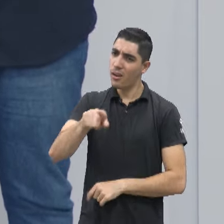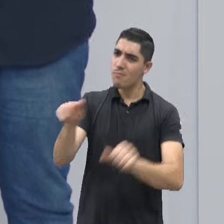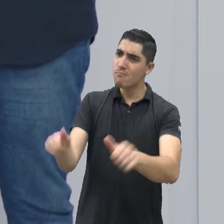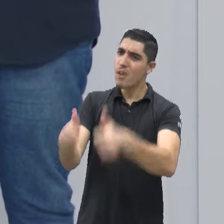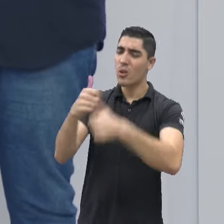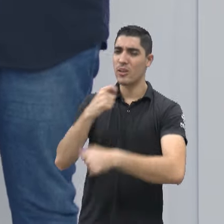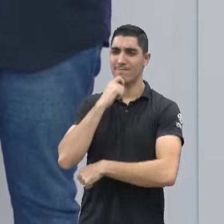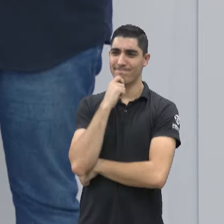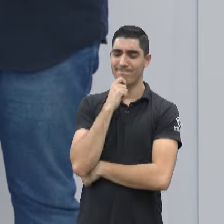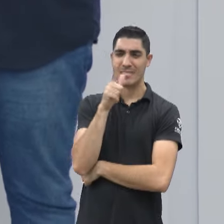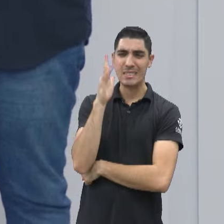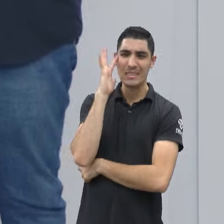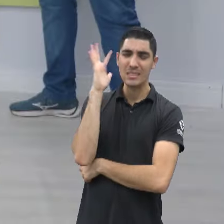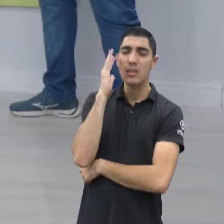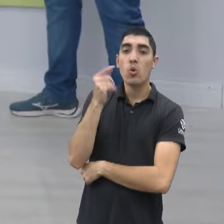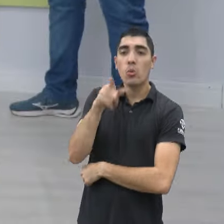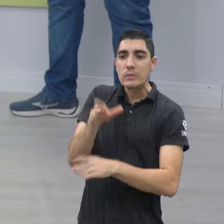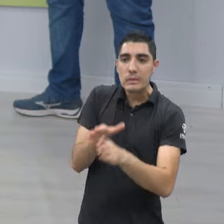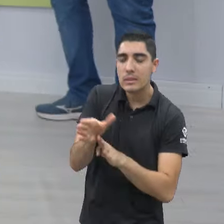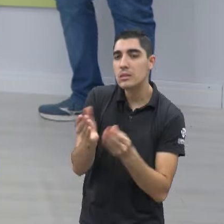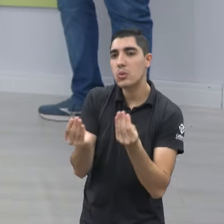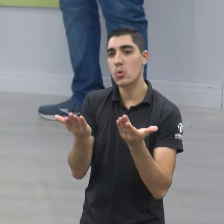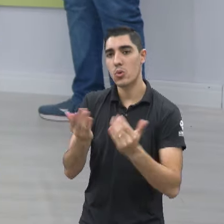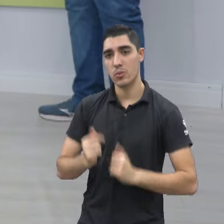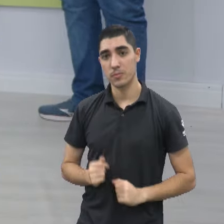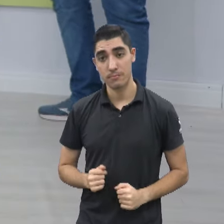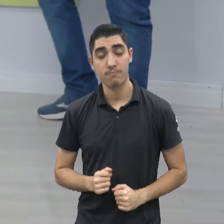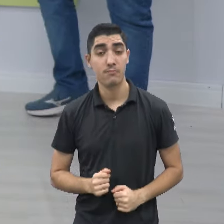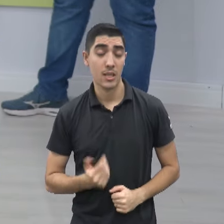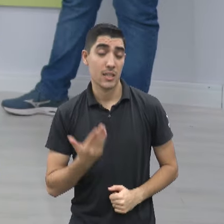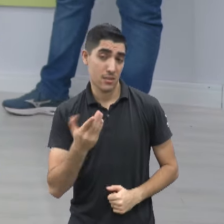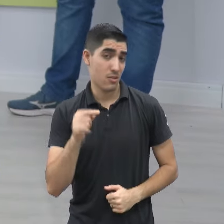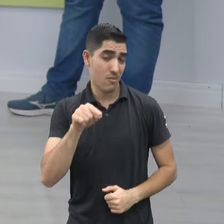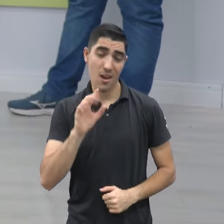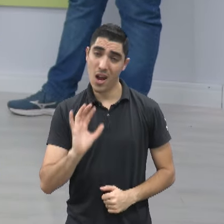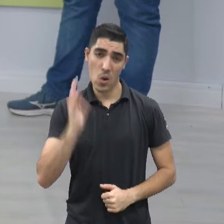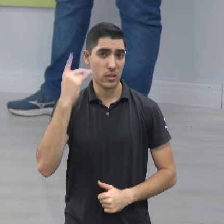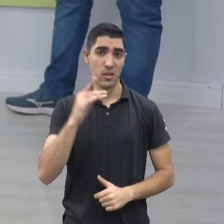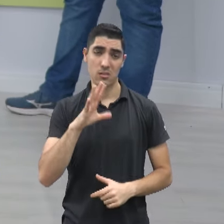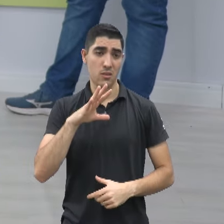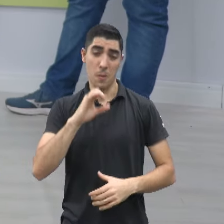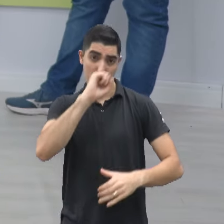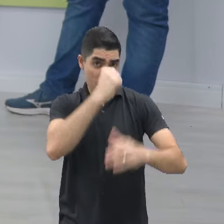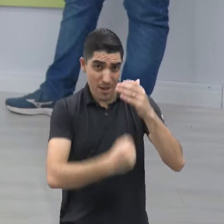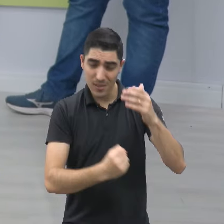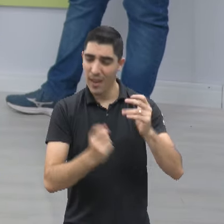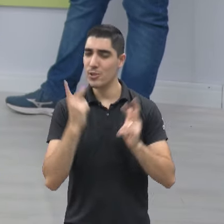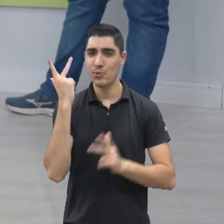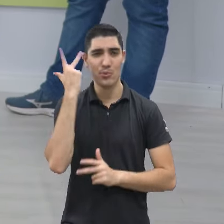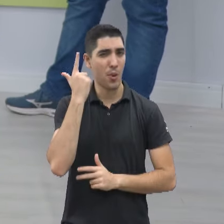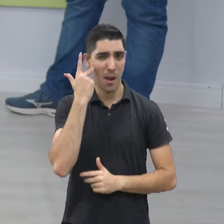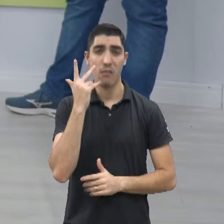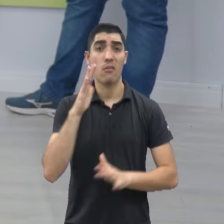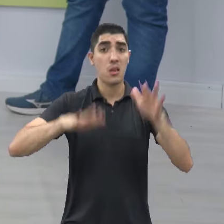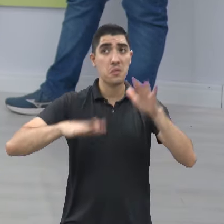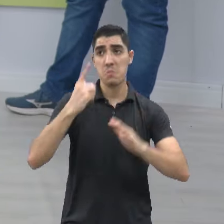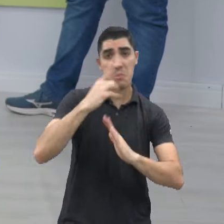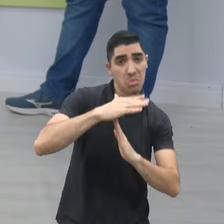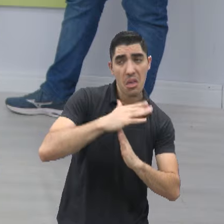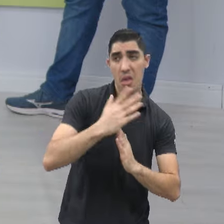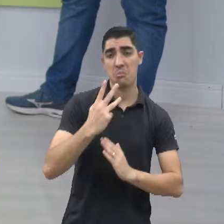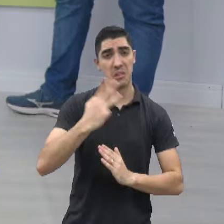o negócio não flui. Como é que você vê do lado de fora? É, faz parte. Eu acho que o jogo de basquete, você vai oscilar durante o jogo. É lógico que tem momentos que a gente oscila demais,